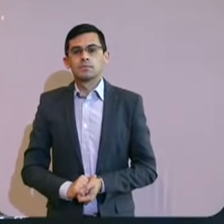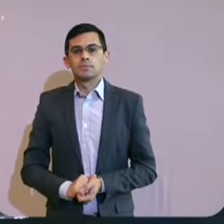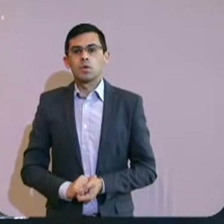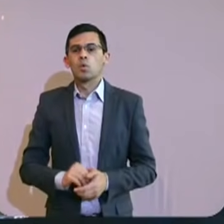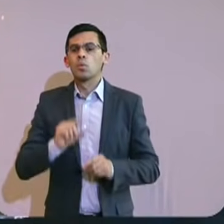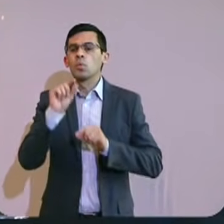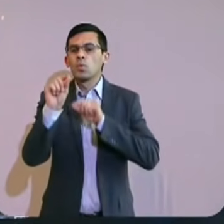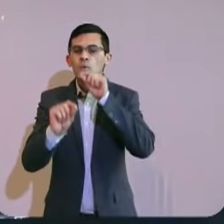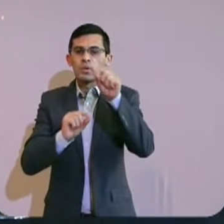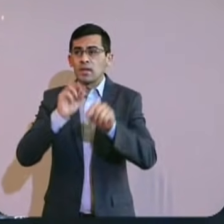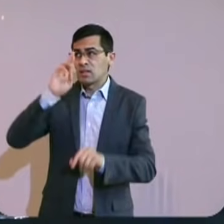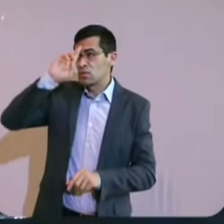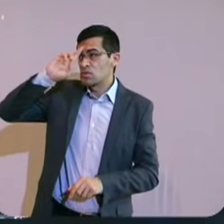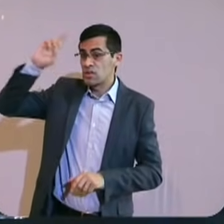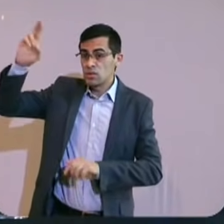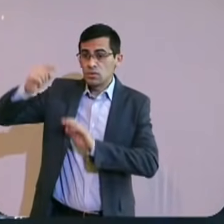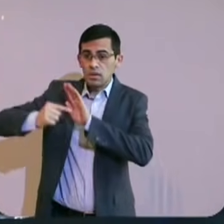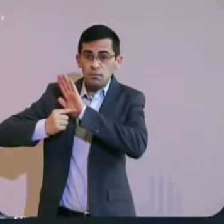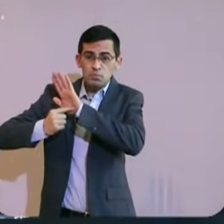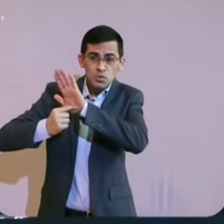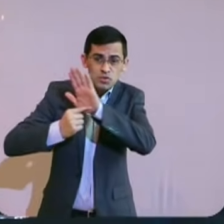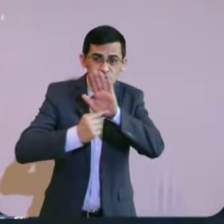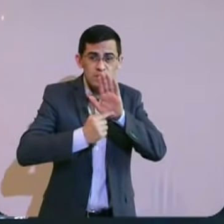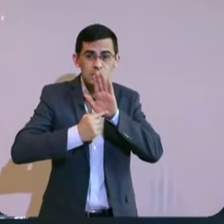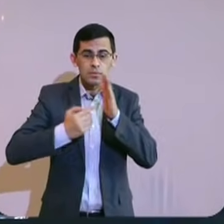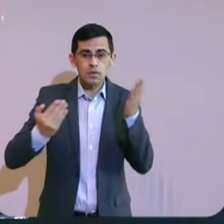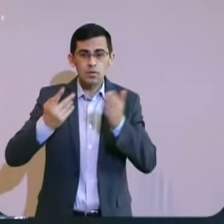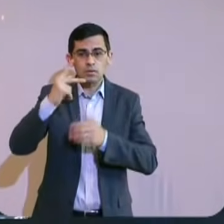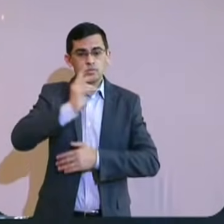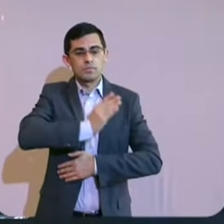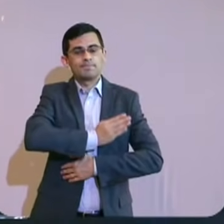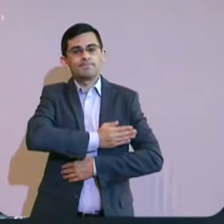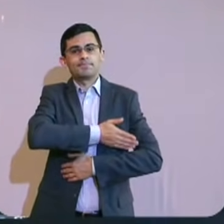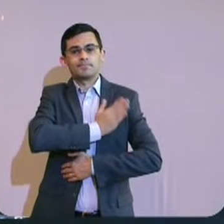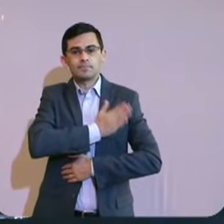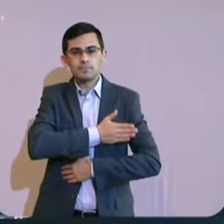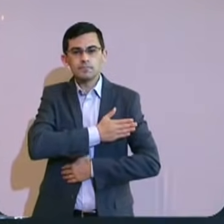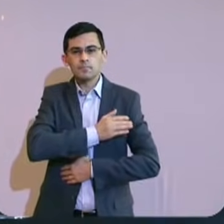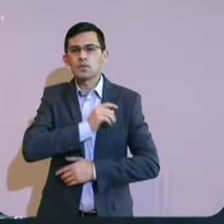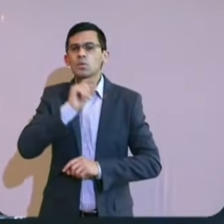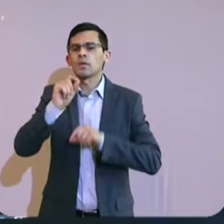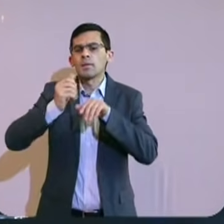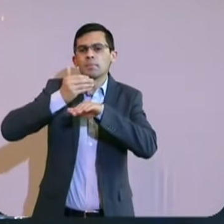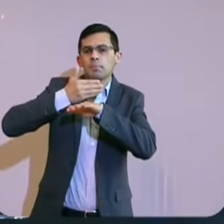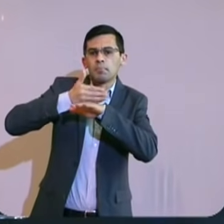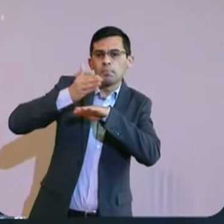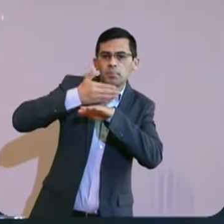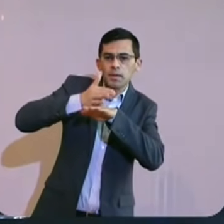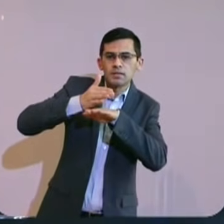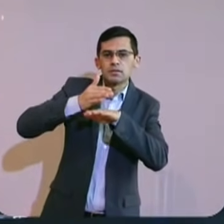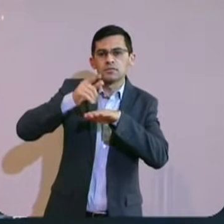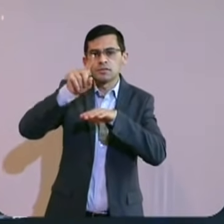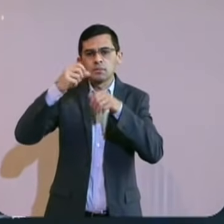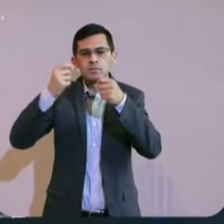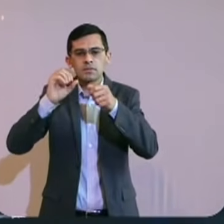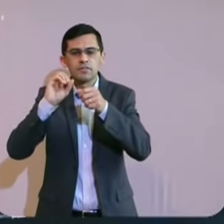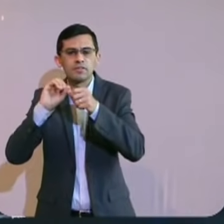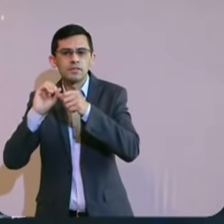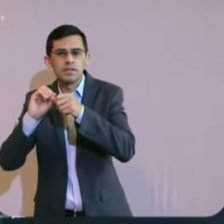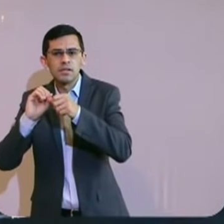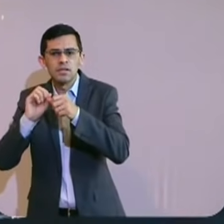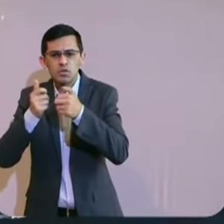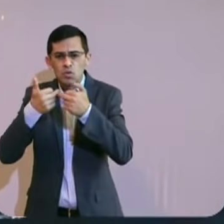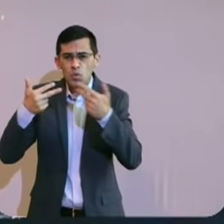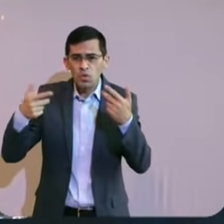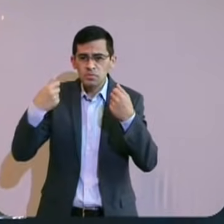O que é que o Senhor está revelando para você? Que atitudes você precisa tomar? Que